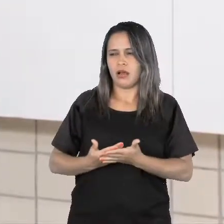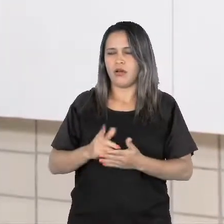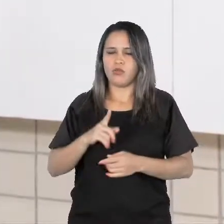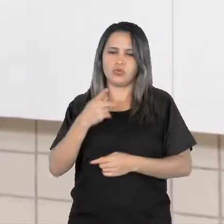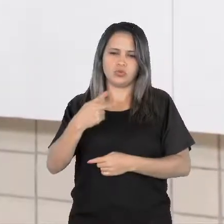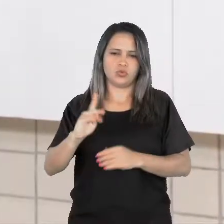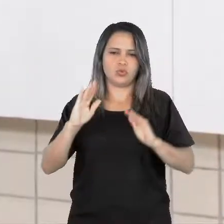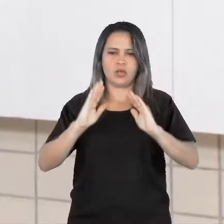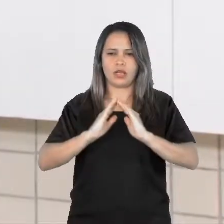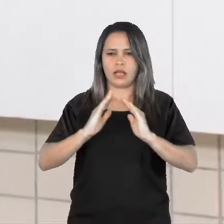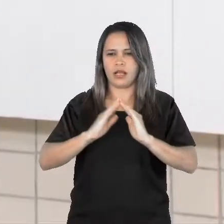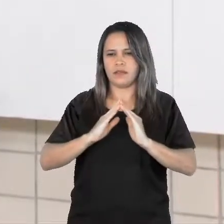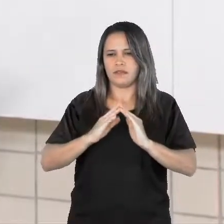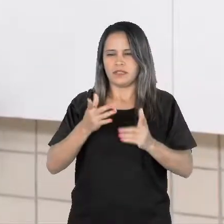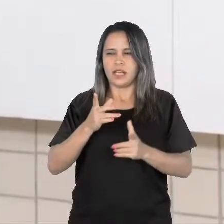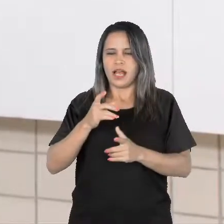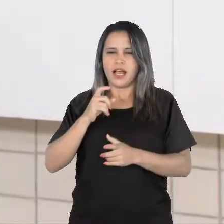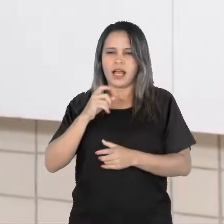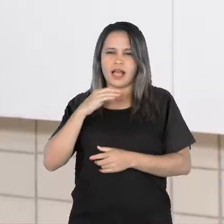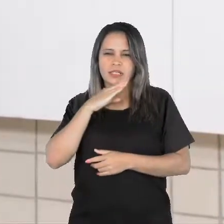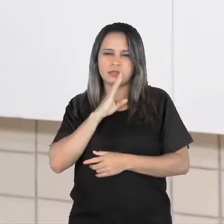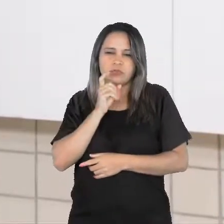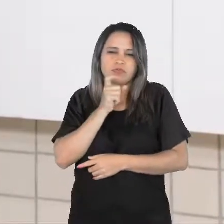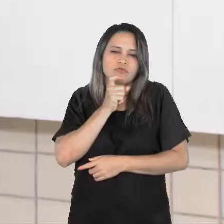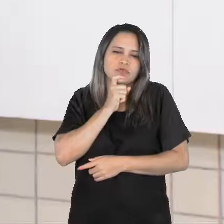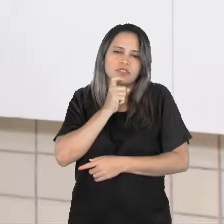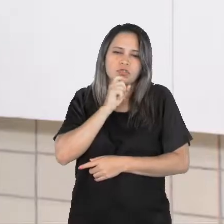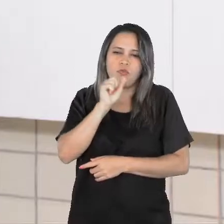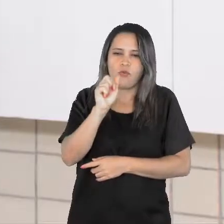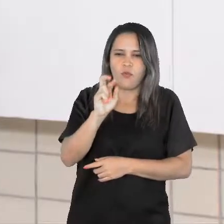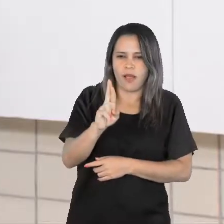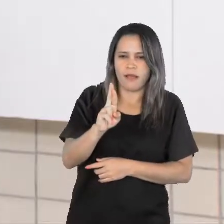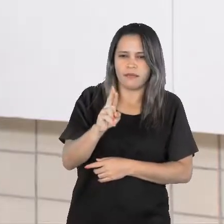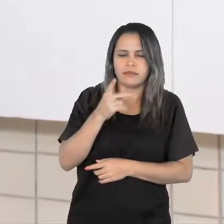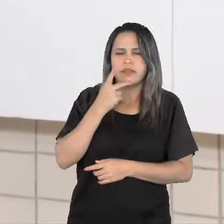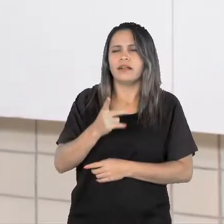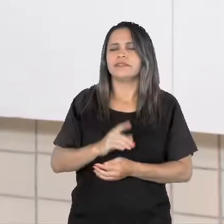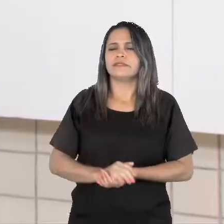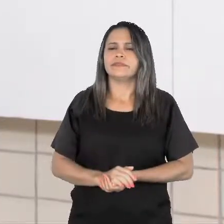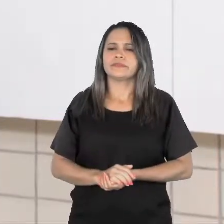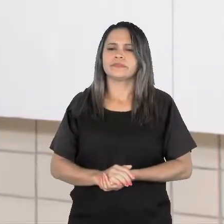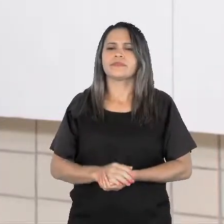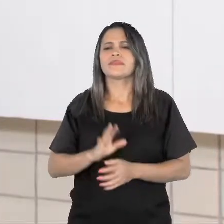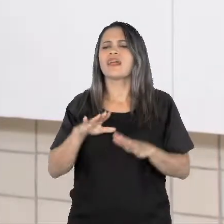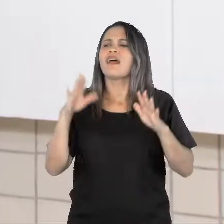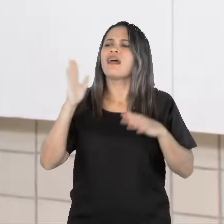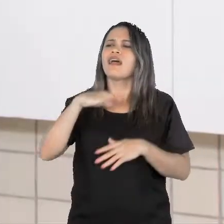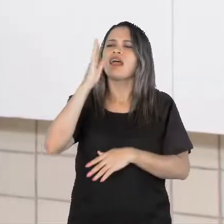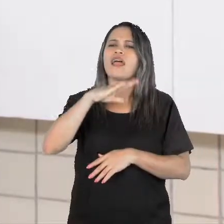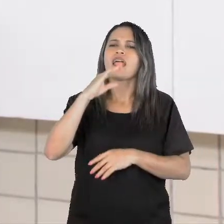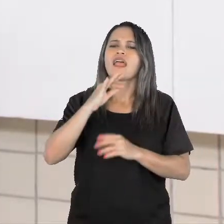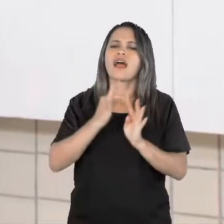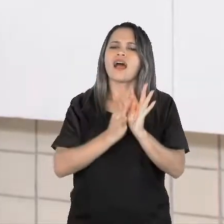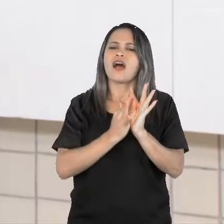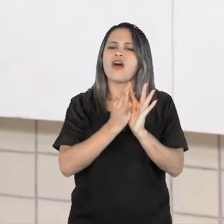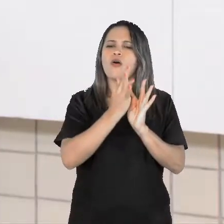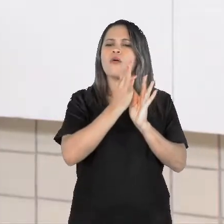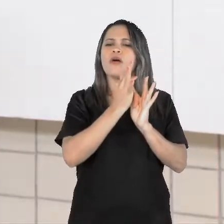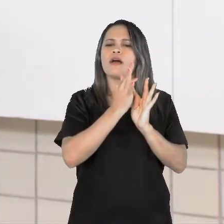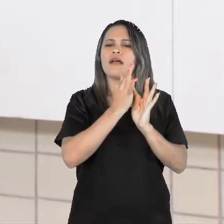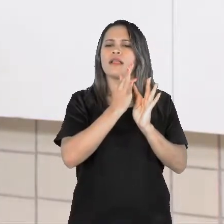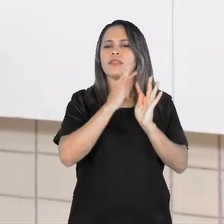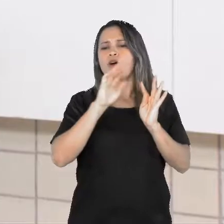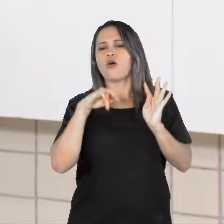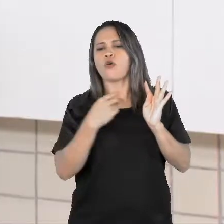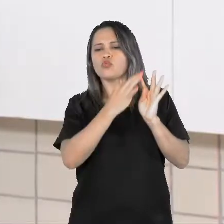assim muito frio o ar-condicionado, né? Tá frio. Aí você fala assim para alguém: ei, aumenta a temperatura ou